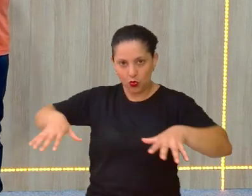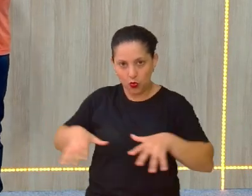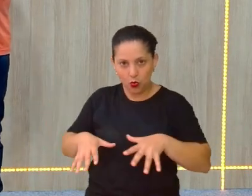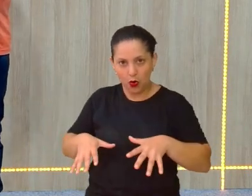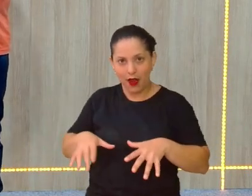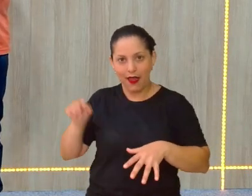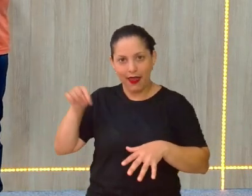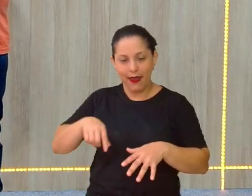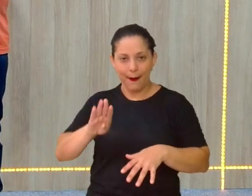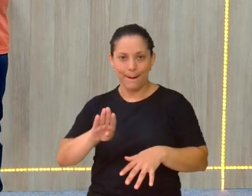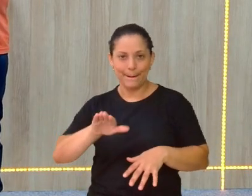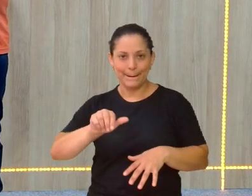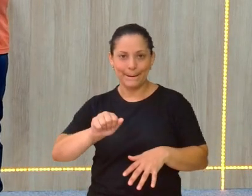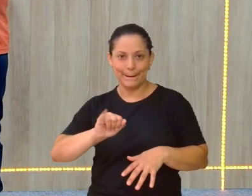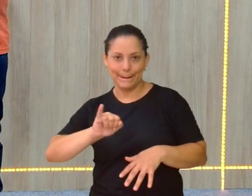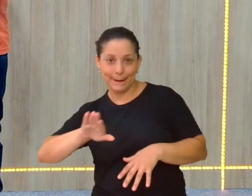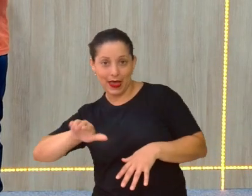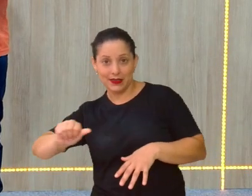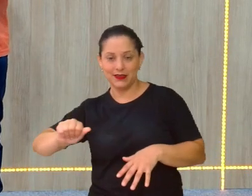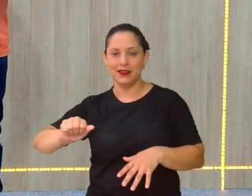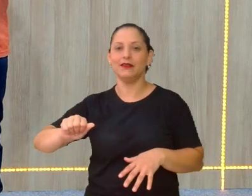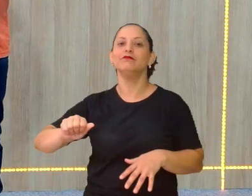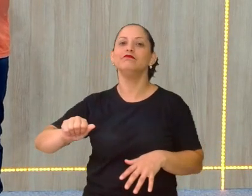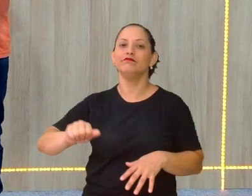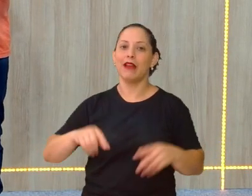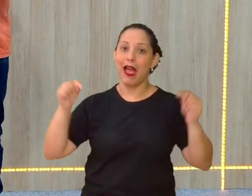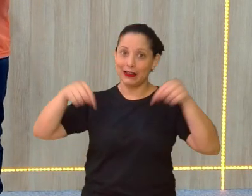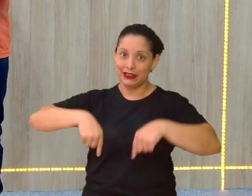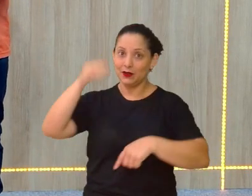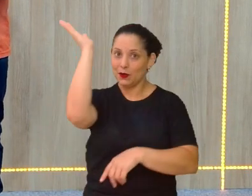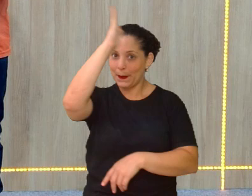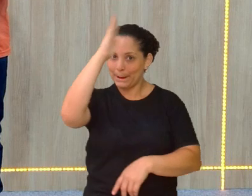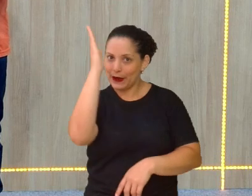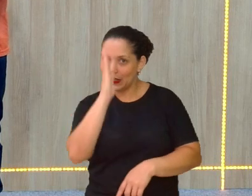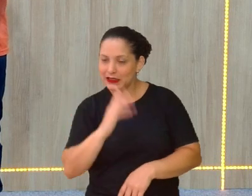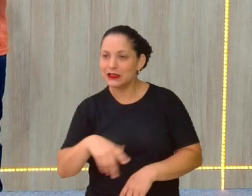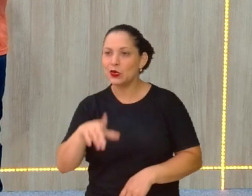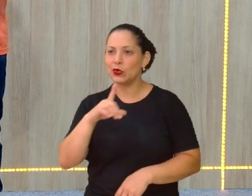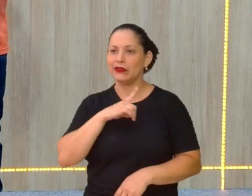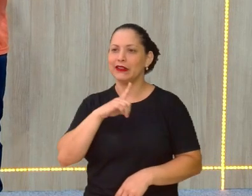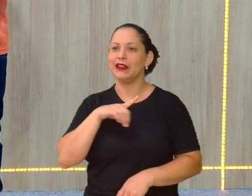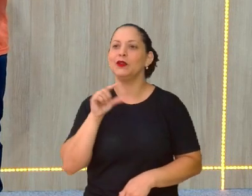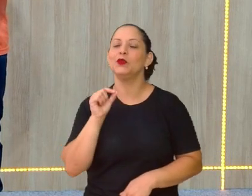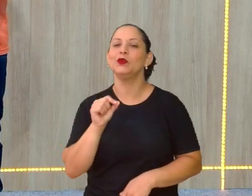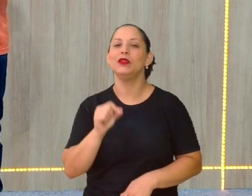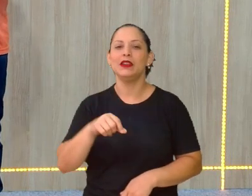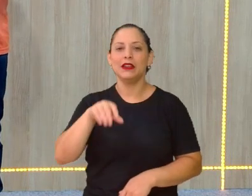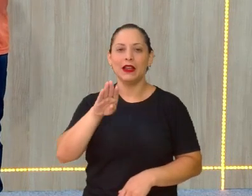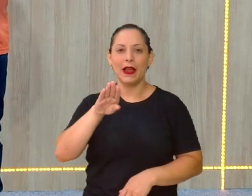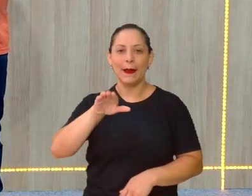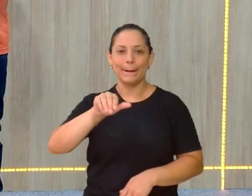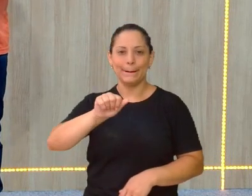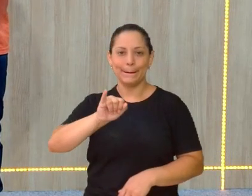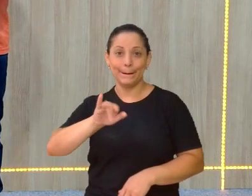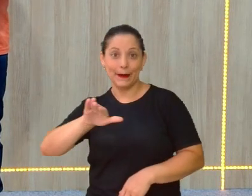Veja, aqui no Brasil a gente tem, por exemplo, a Baía de Guanabara, né, no Rio de Janeiro, a Baía de Todos